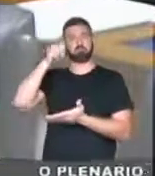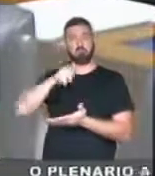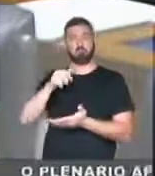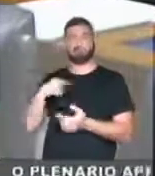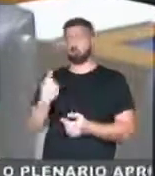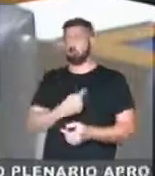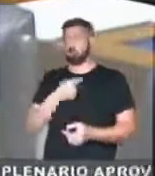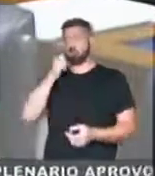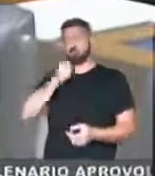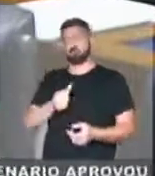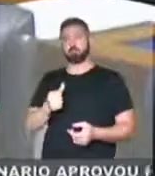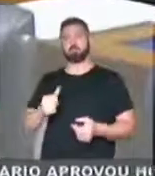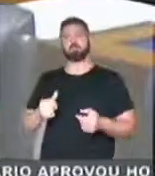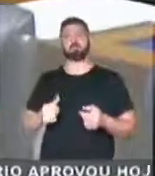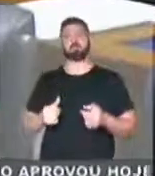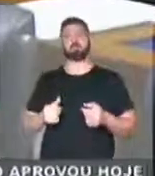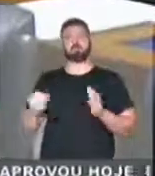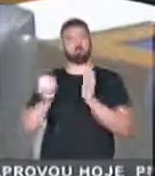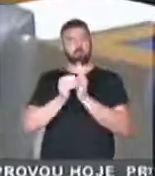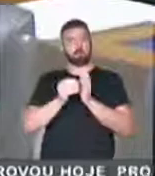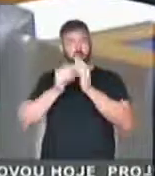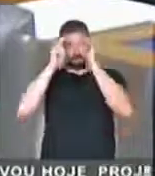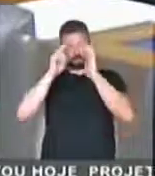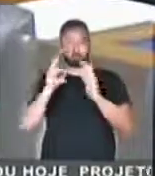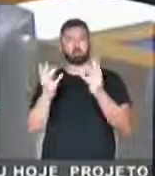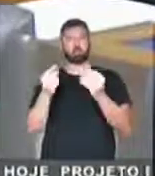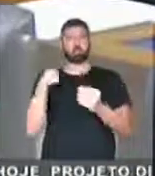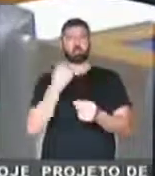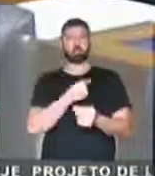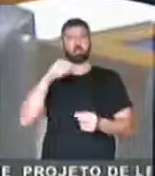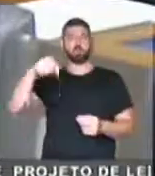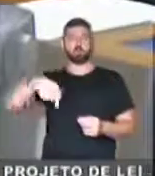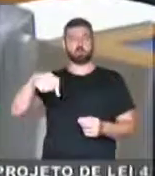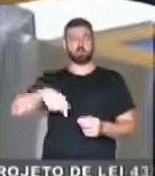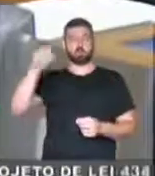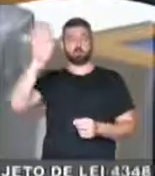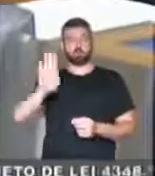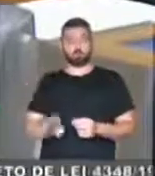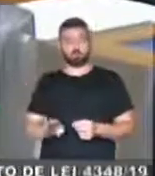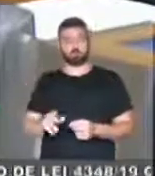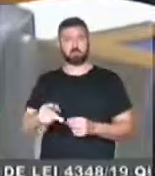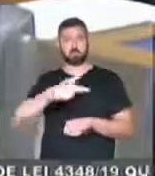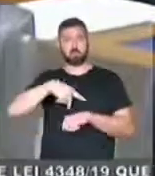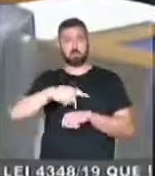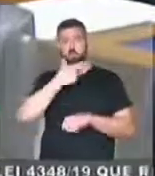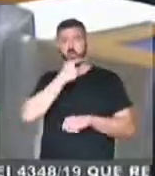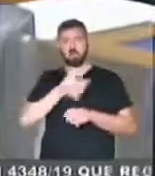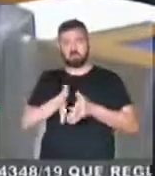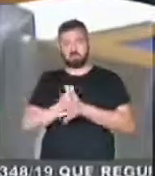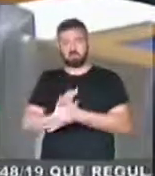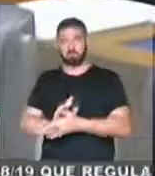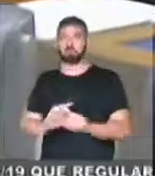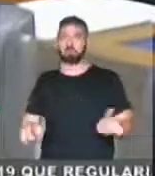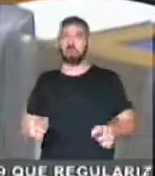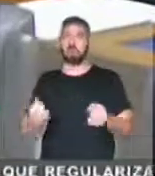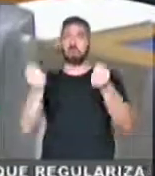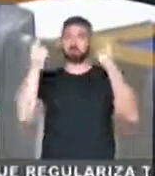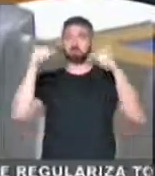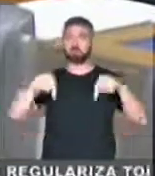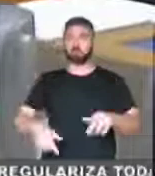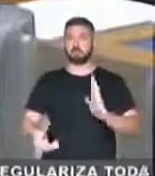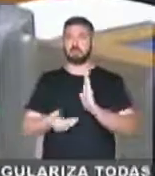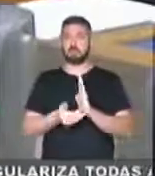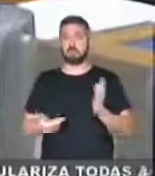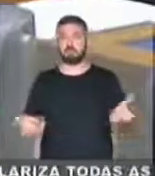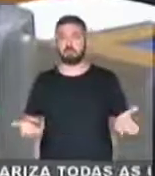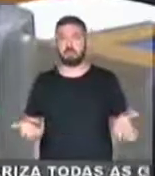nós mulheres, somos muito desrespeitadas nesse país, que é um país machista. Agora, é um absurdo nessa